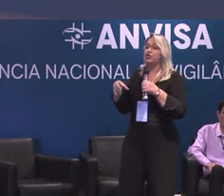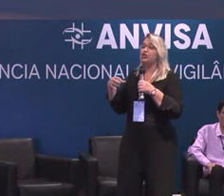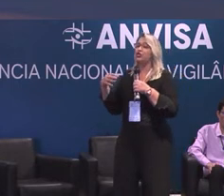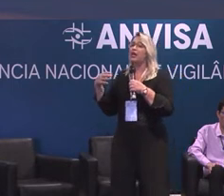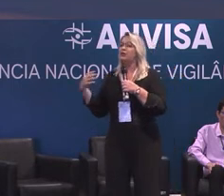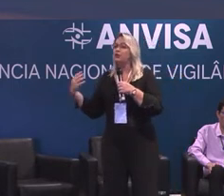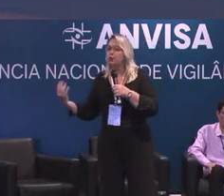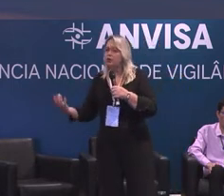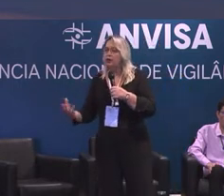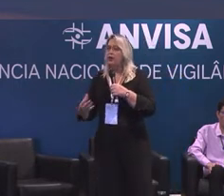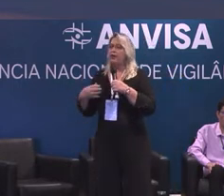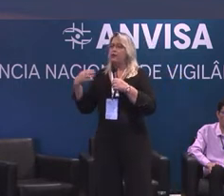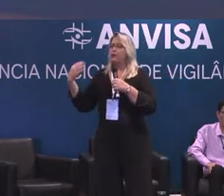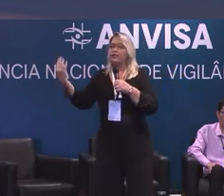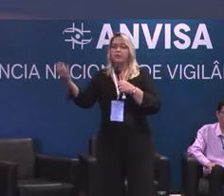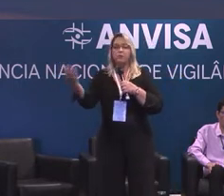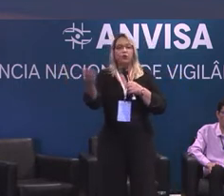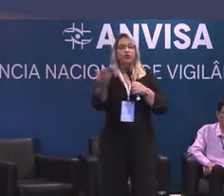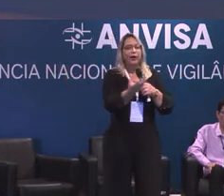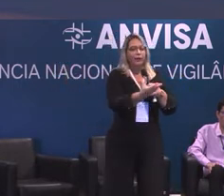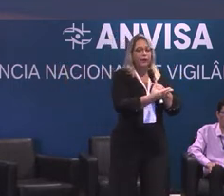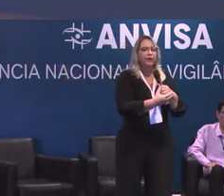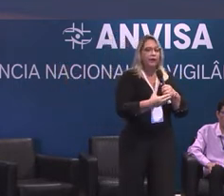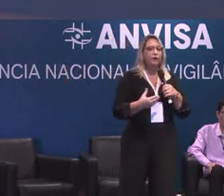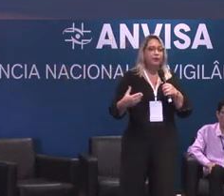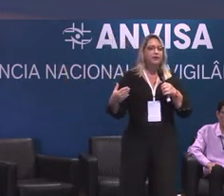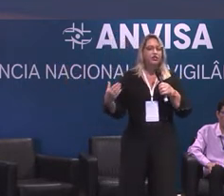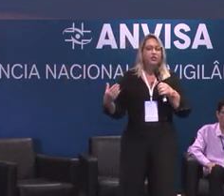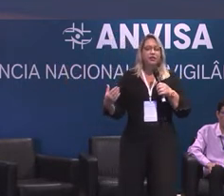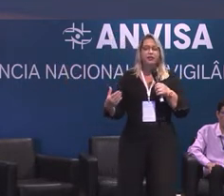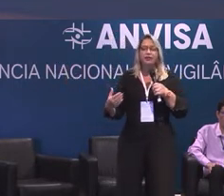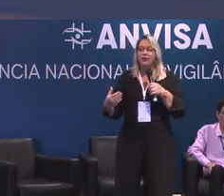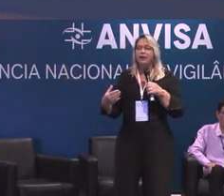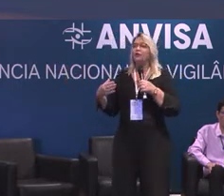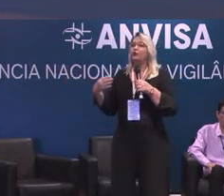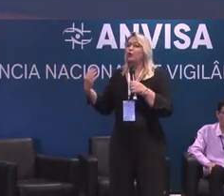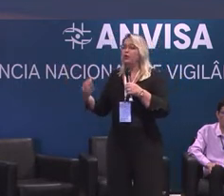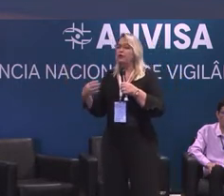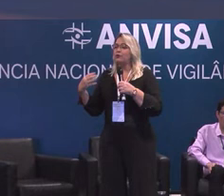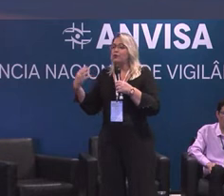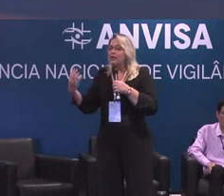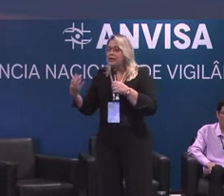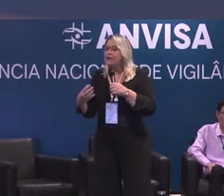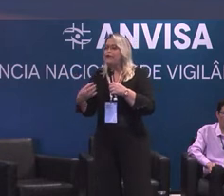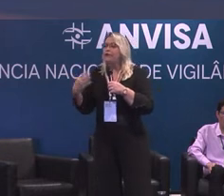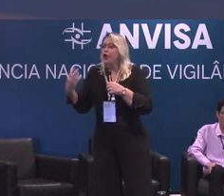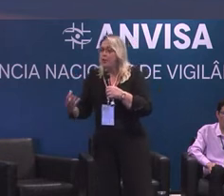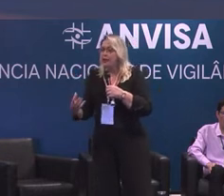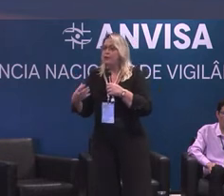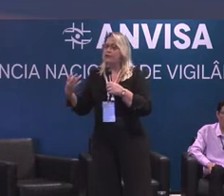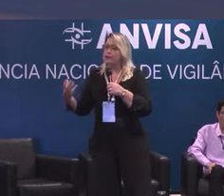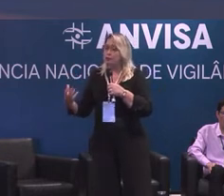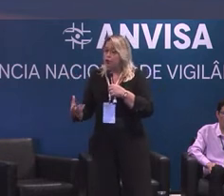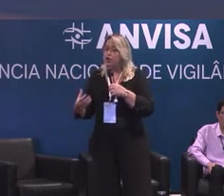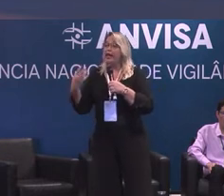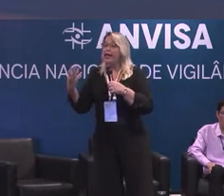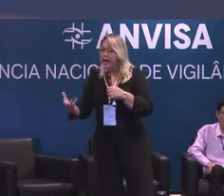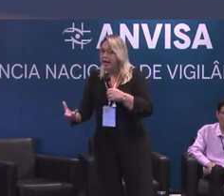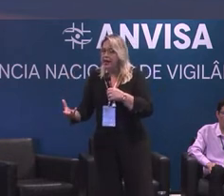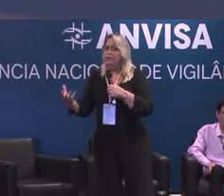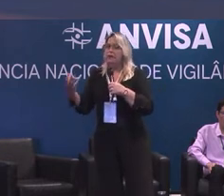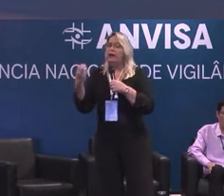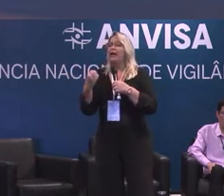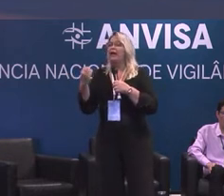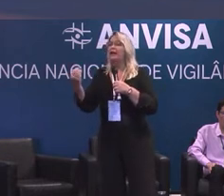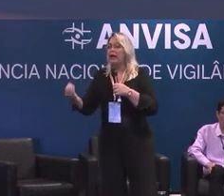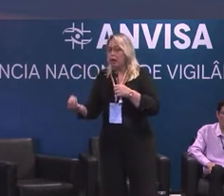gente já discute, vocês mostraram aqui, ao longo desses dias, toda essa forma que vocês hoje encaram